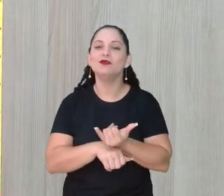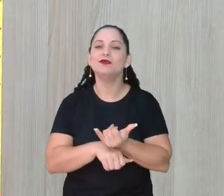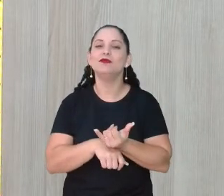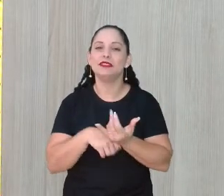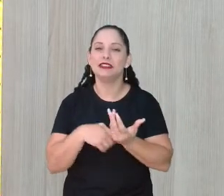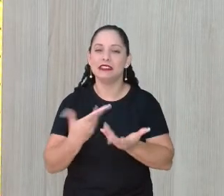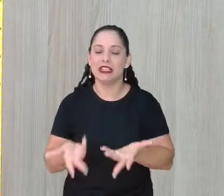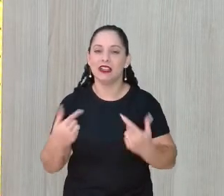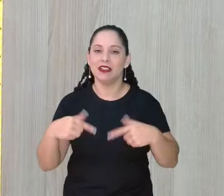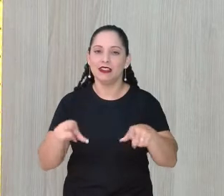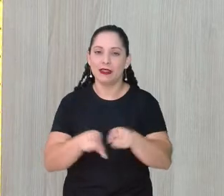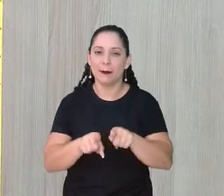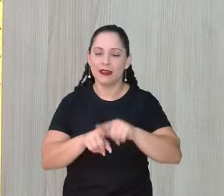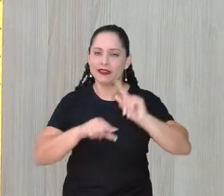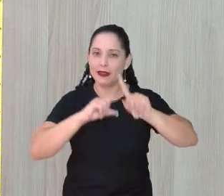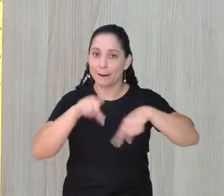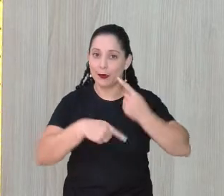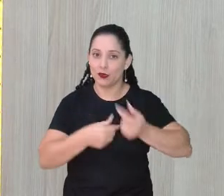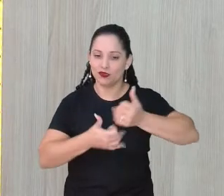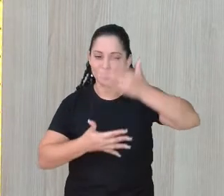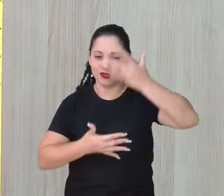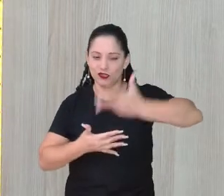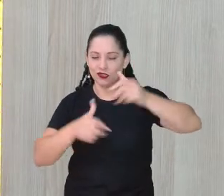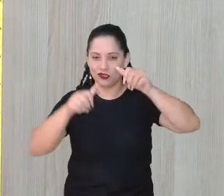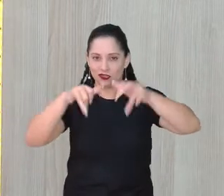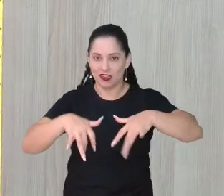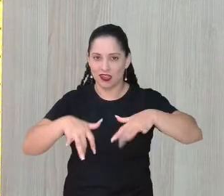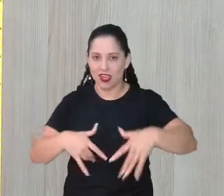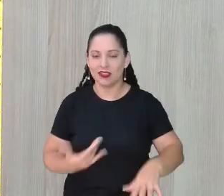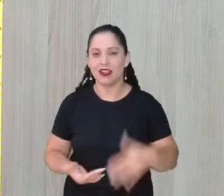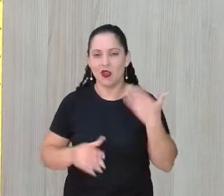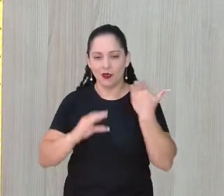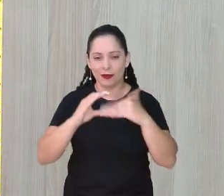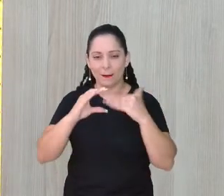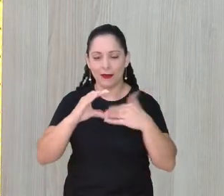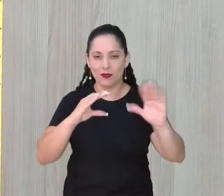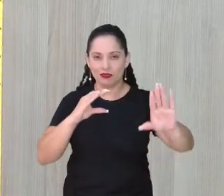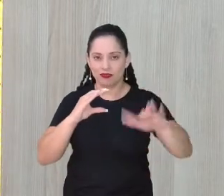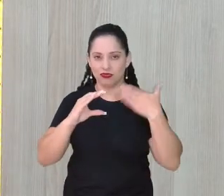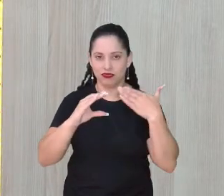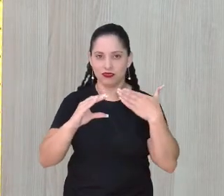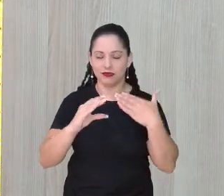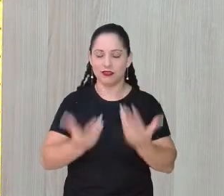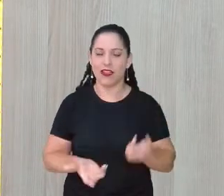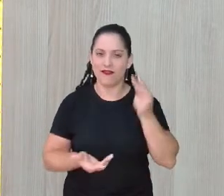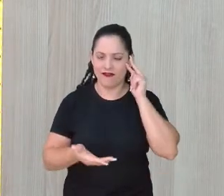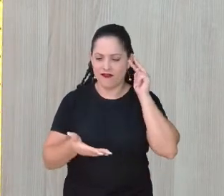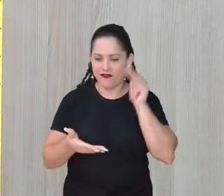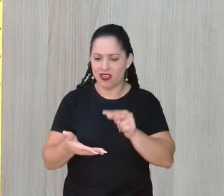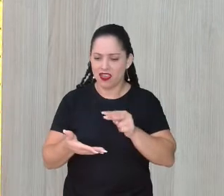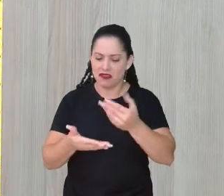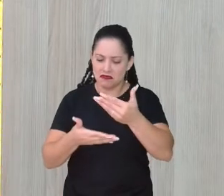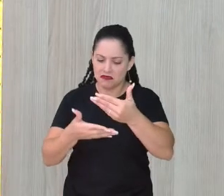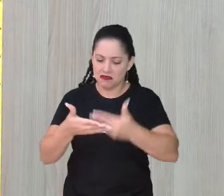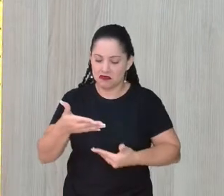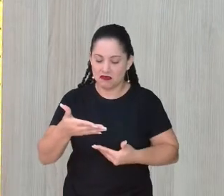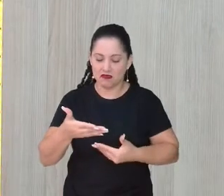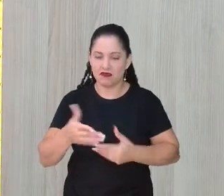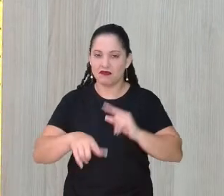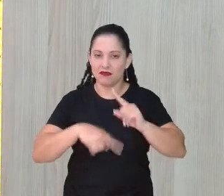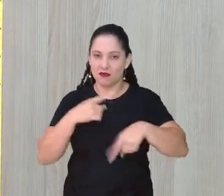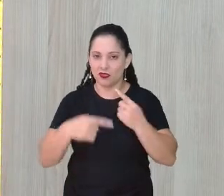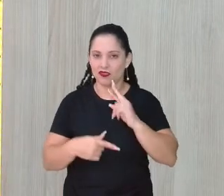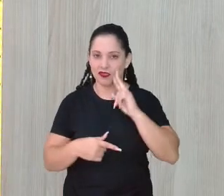vocês podem depois pelo chat aqui pegar o e-mail da gente, mandar essas atividades, a gente vai dar uma olhada e vai dar um retorno aí